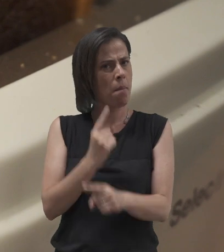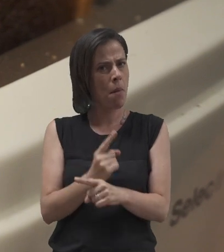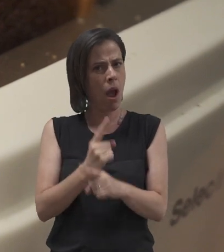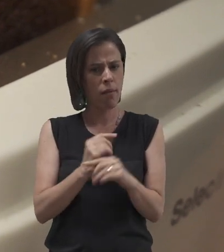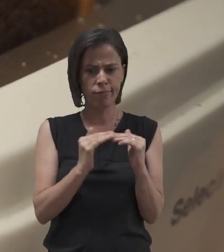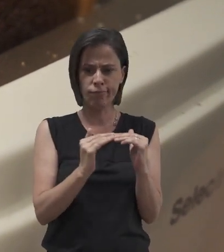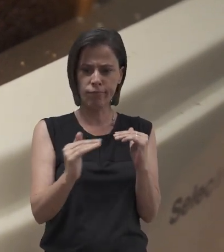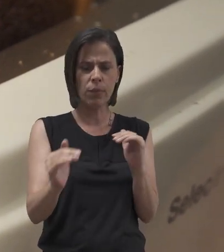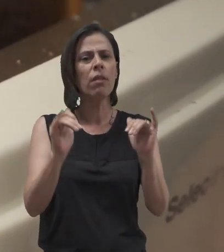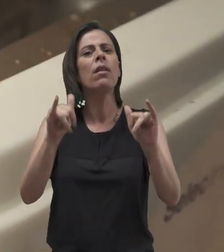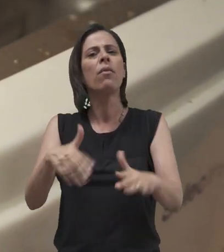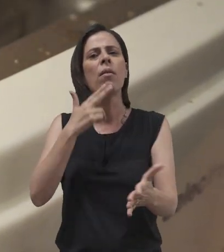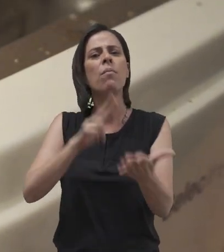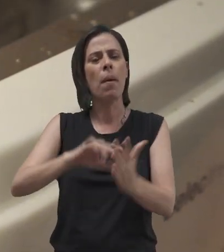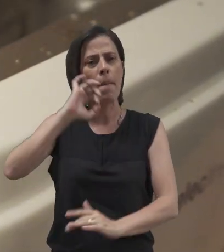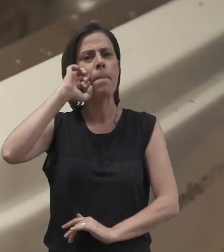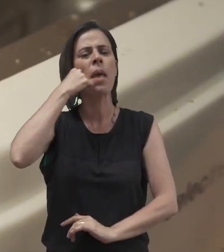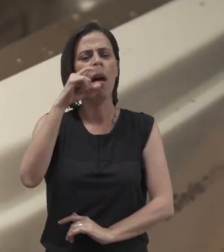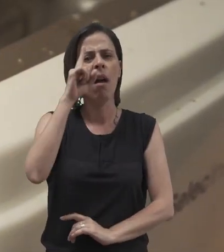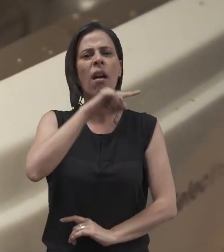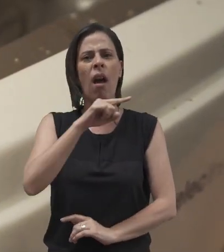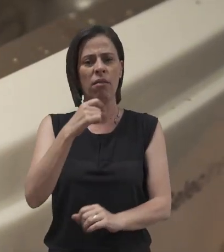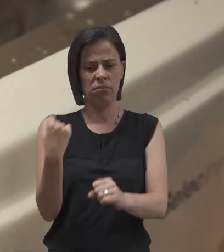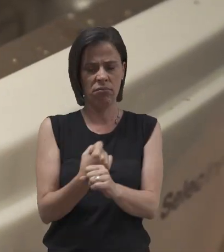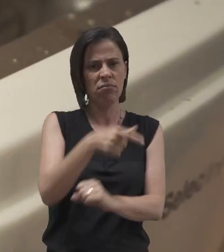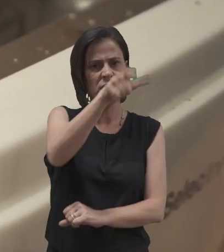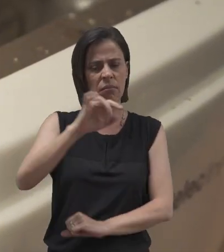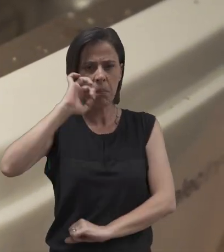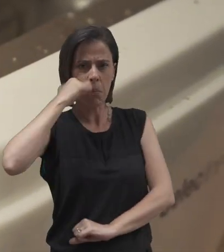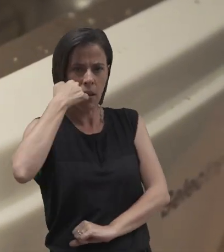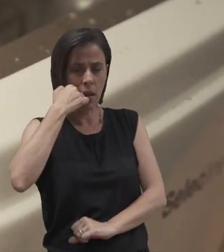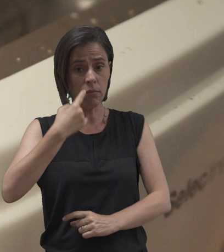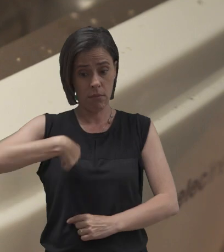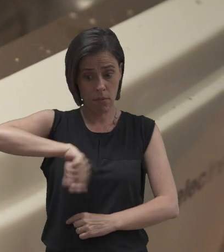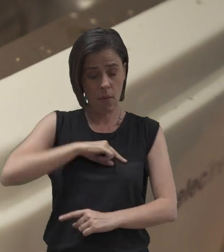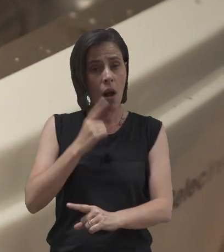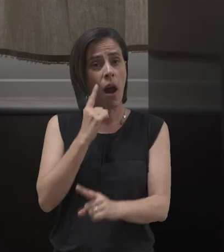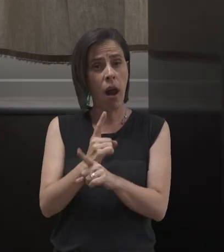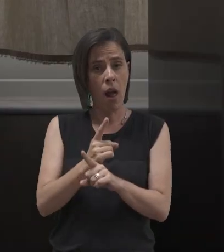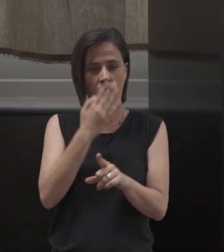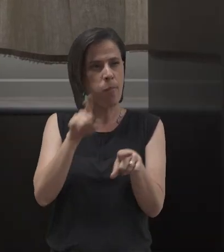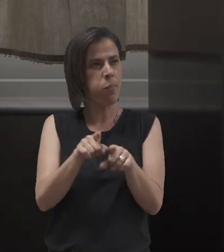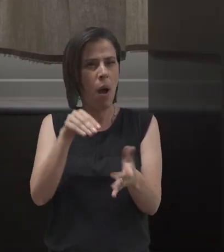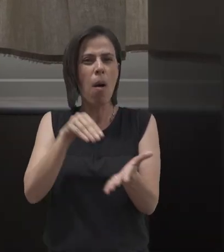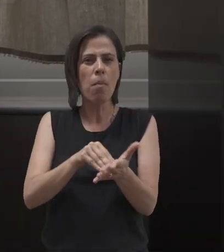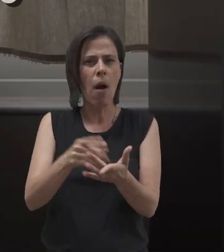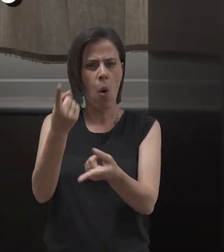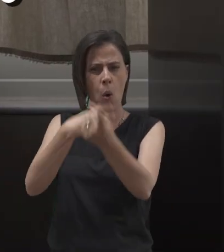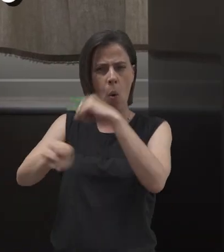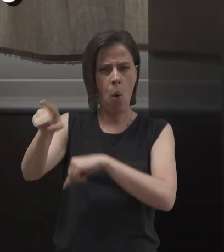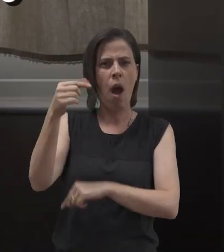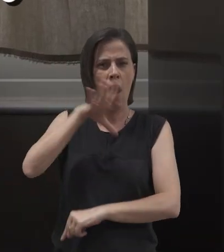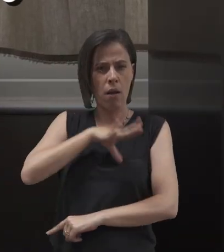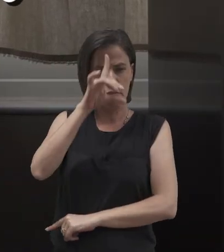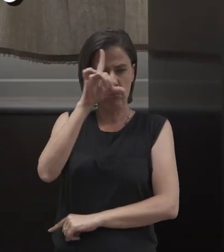mesma. No fim, quem paga a fatura são os trabalhadores. Nós ficamos cada vez mais pobres, mas há quem ganha,